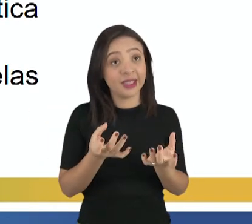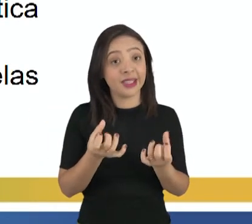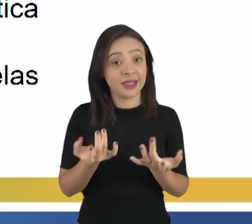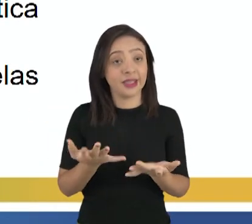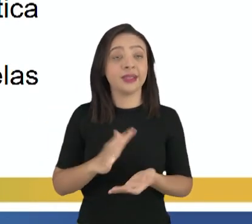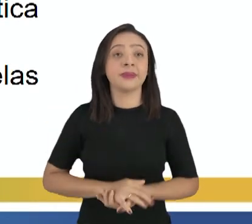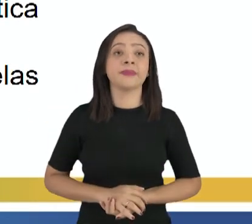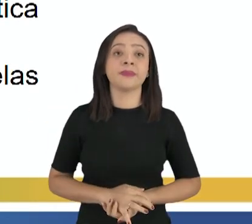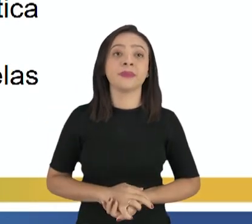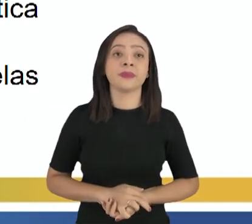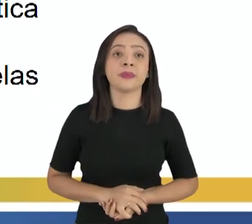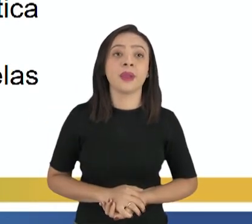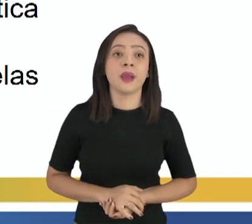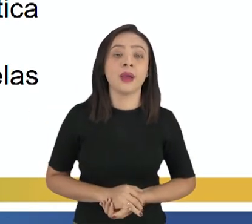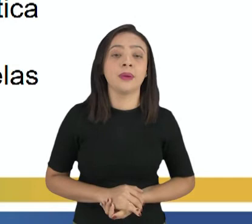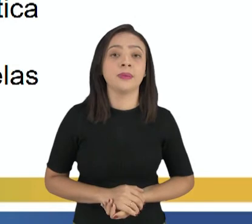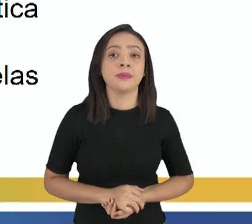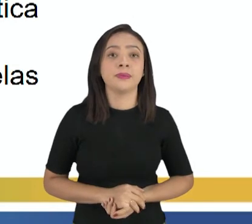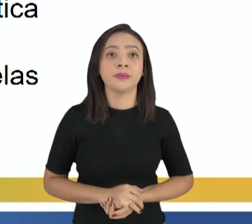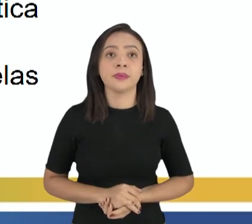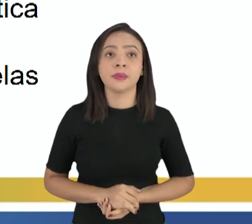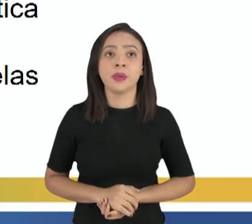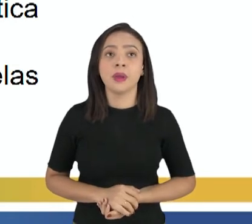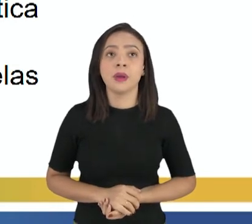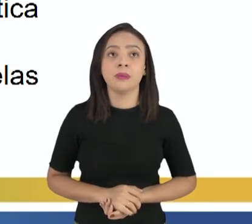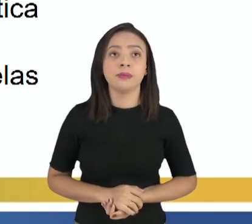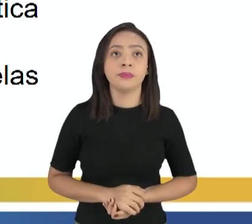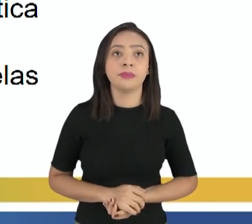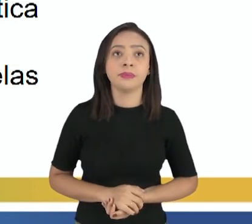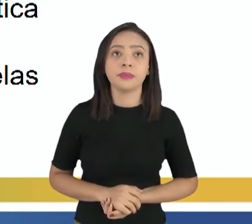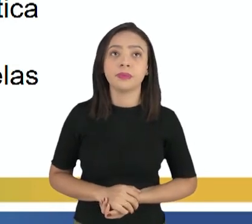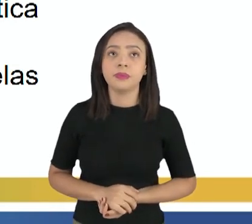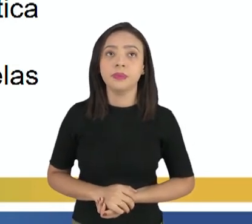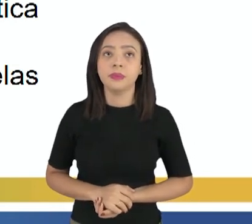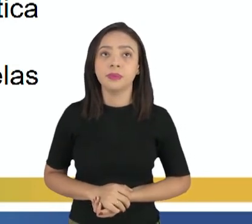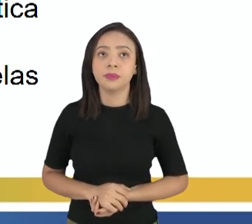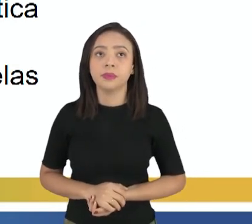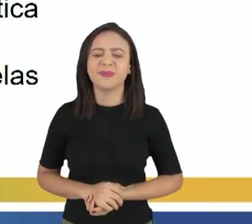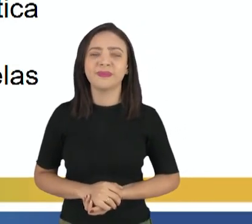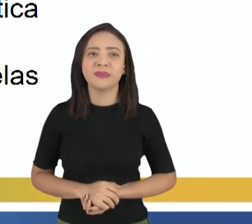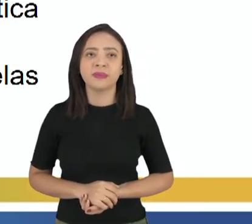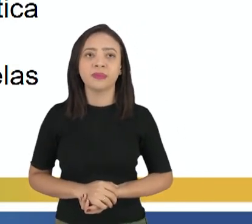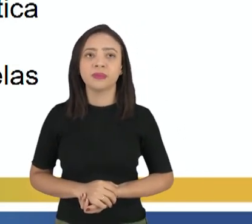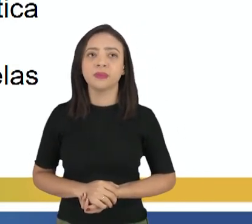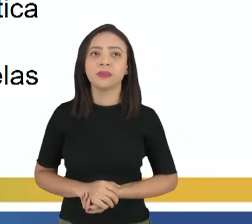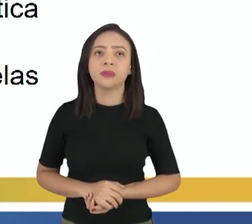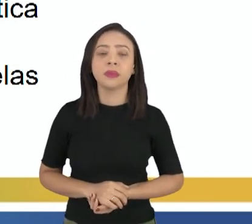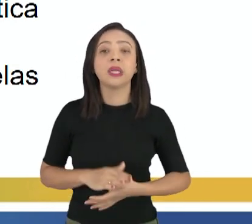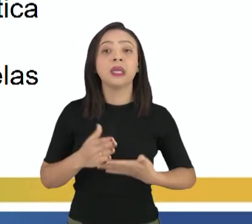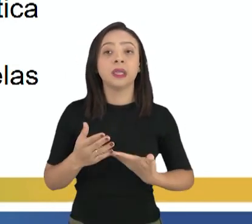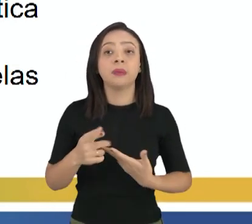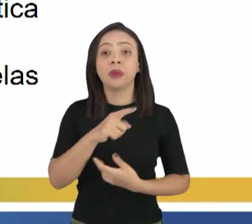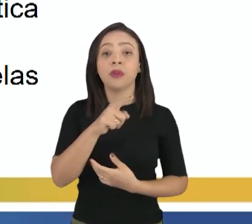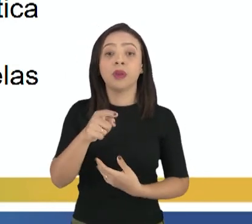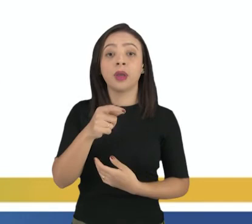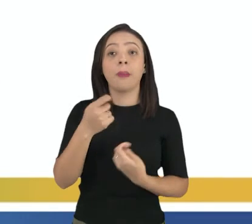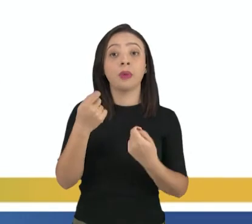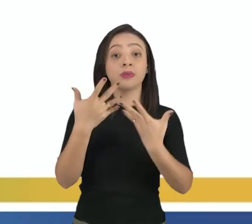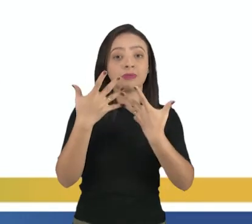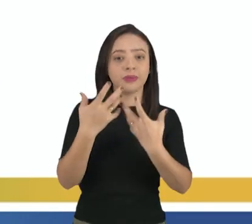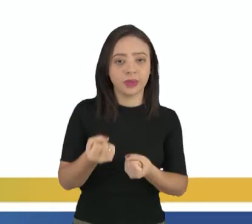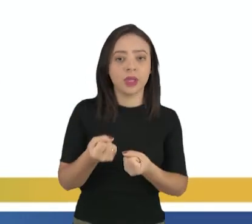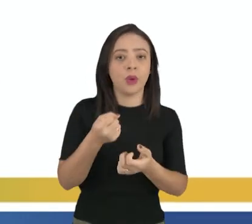essa propaganda aí a partir desse apelo, né? Da adesão ao